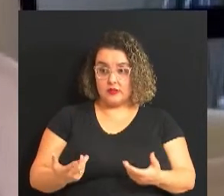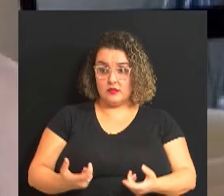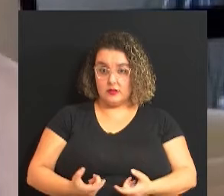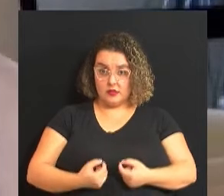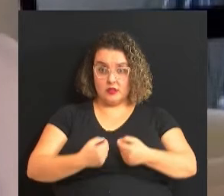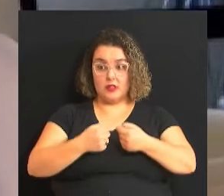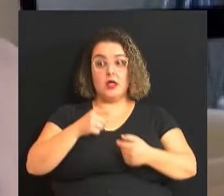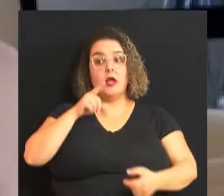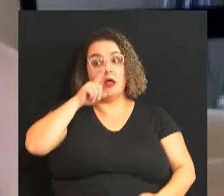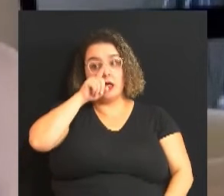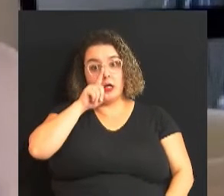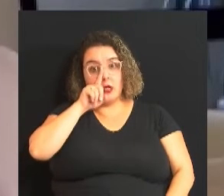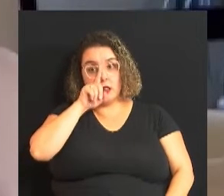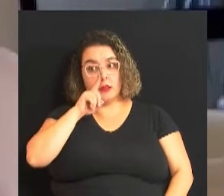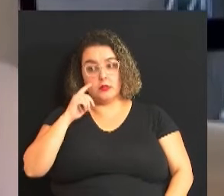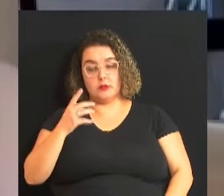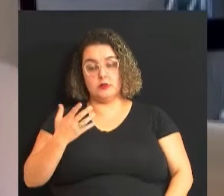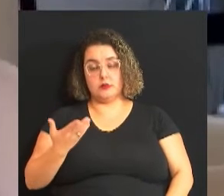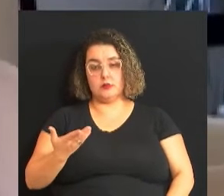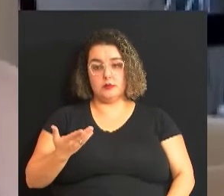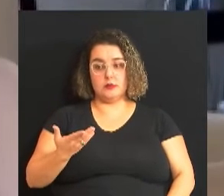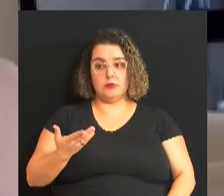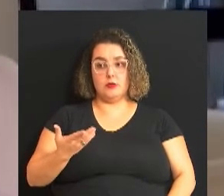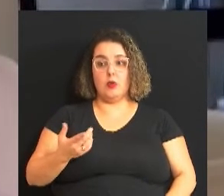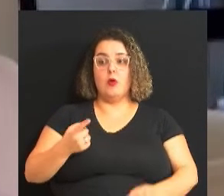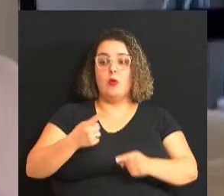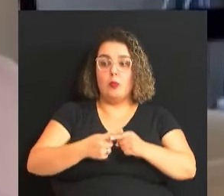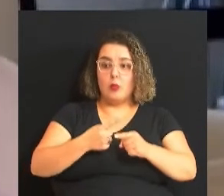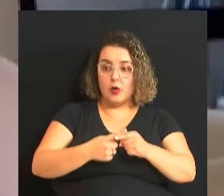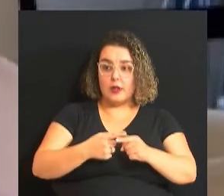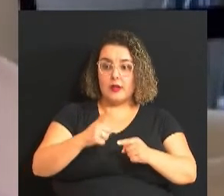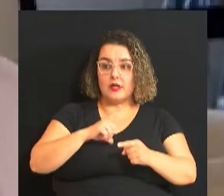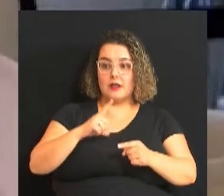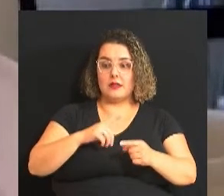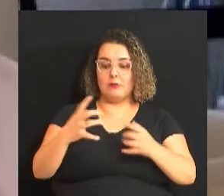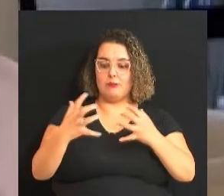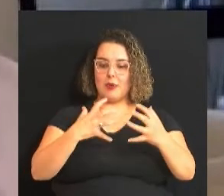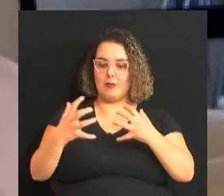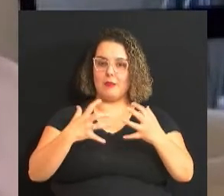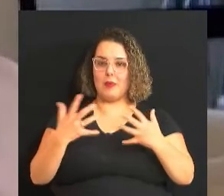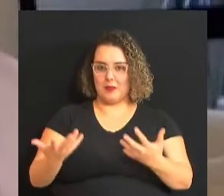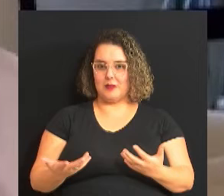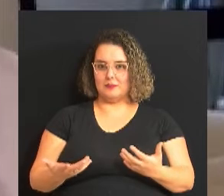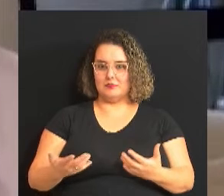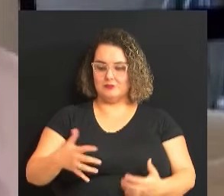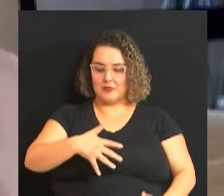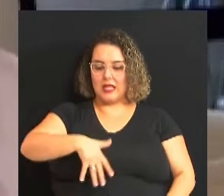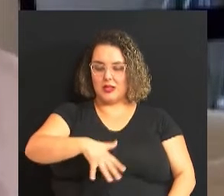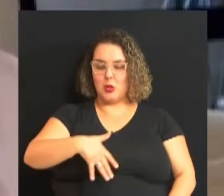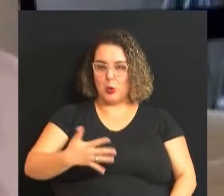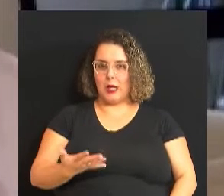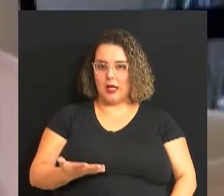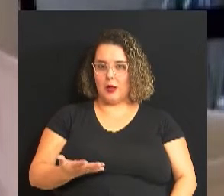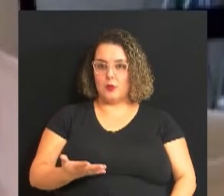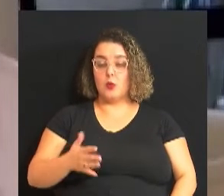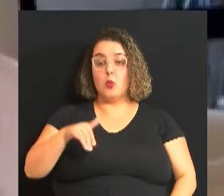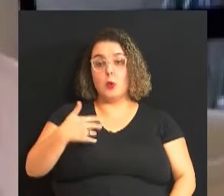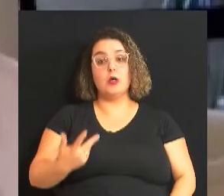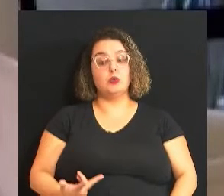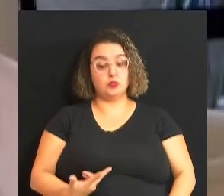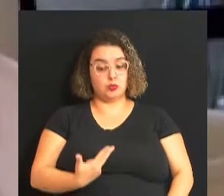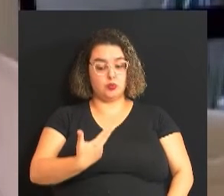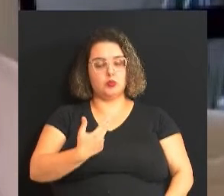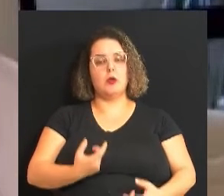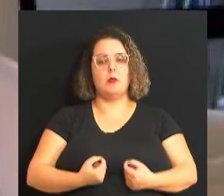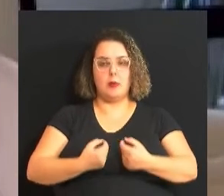risco por princípio, pelo fato de você ter irradiado essa localização. Então, quando você opera um câncer do reto